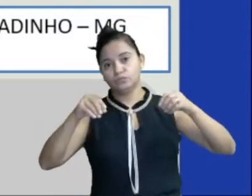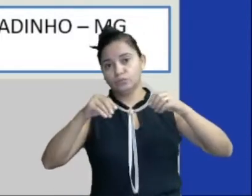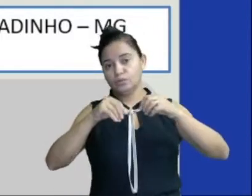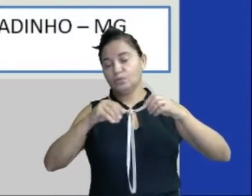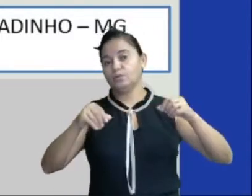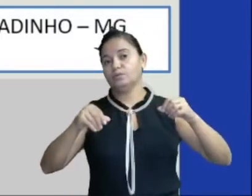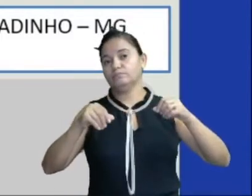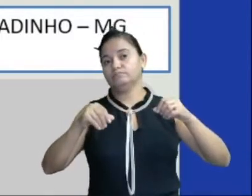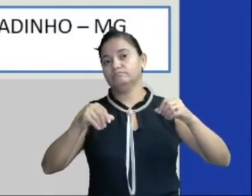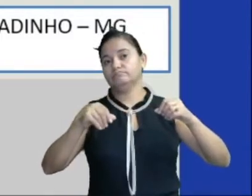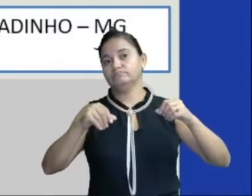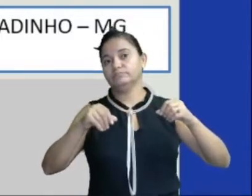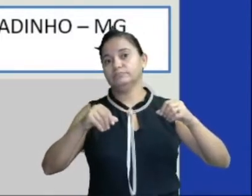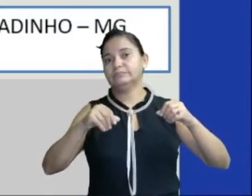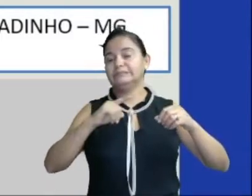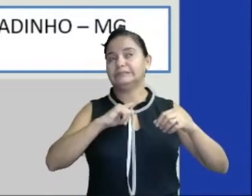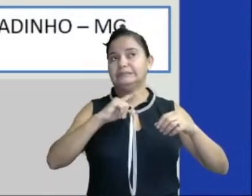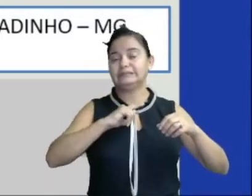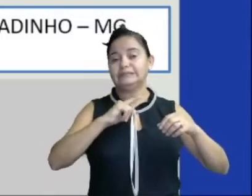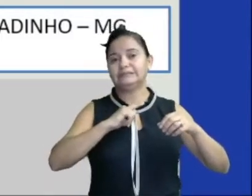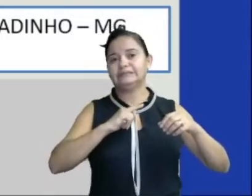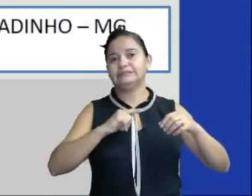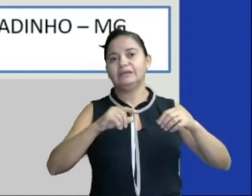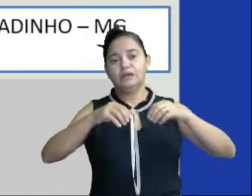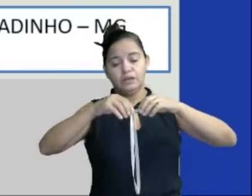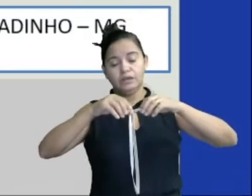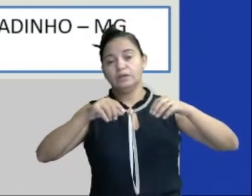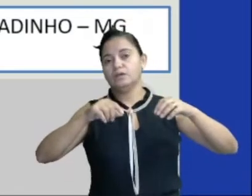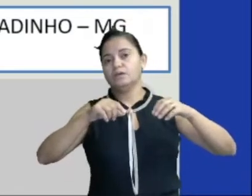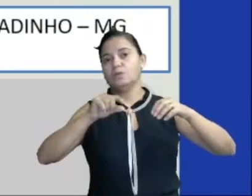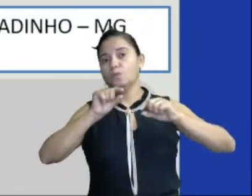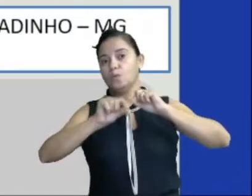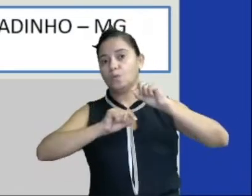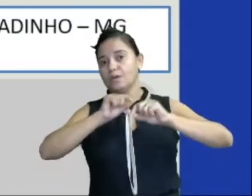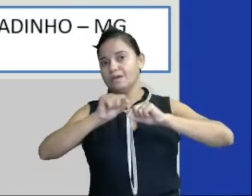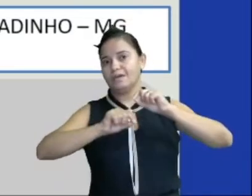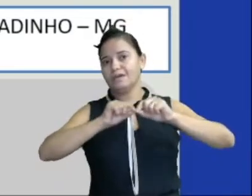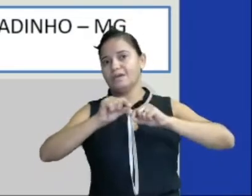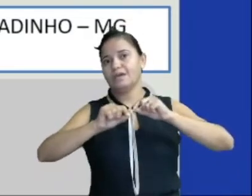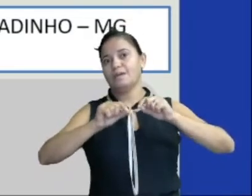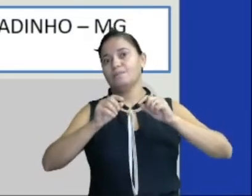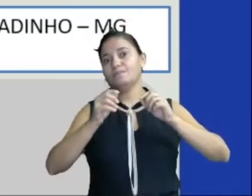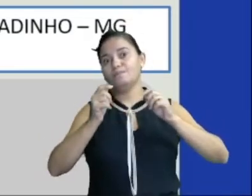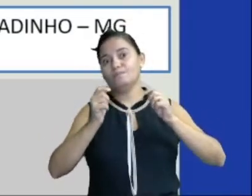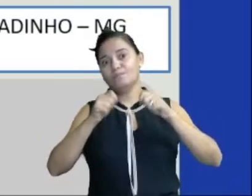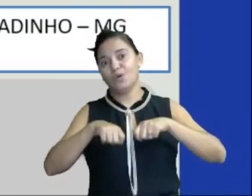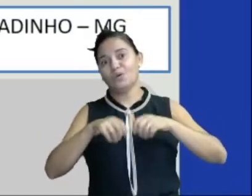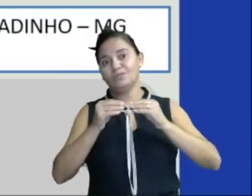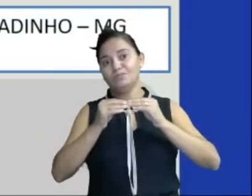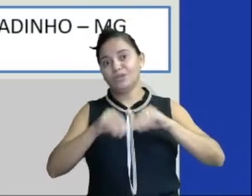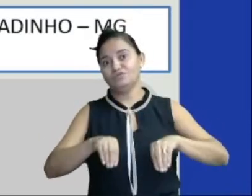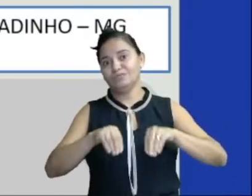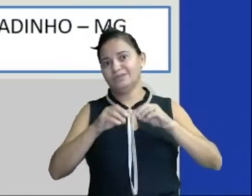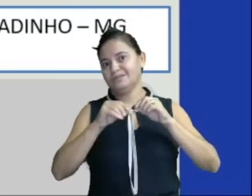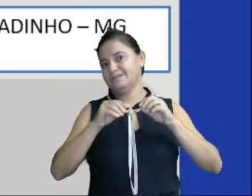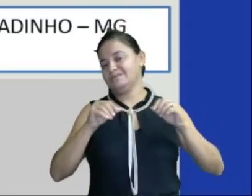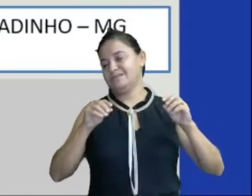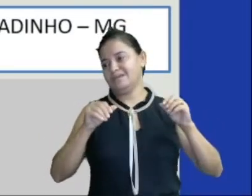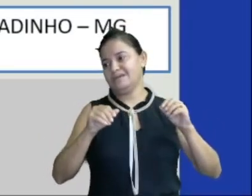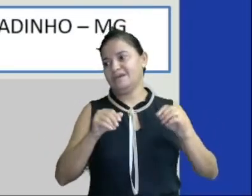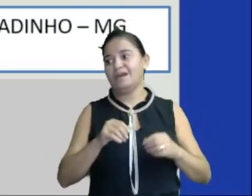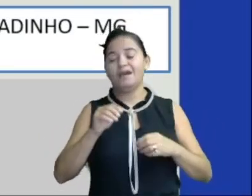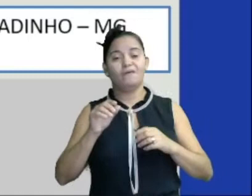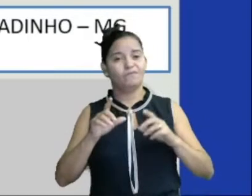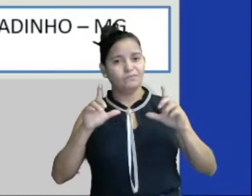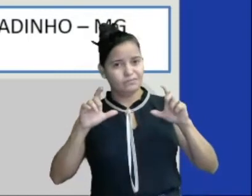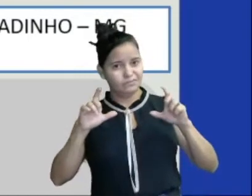com a contaminação. Os solos eles podem ser contaminados. Nessa imagem aí, a gente trouxe